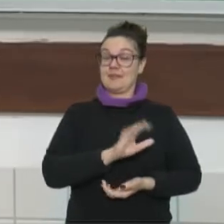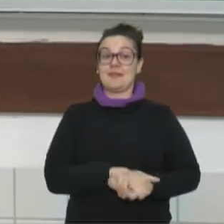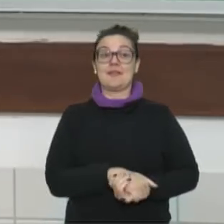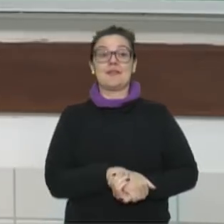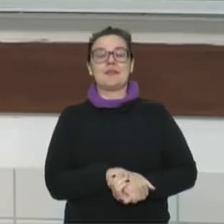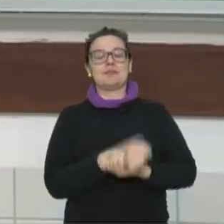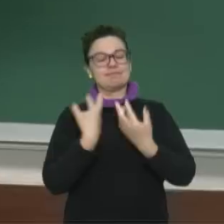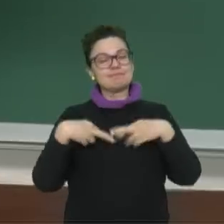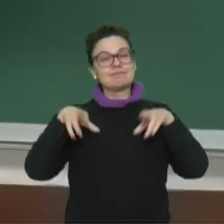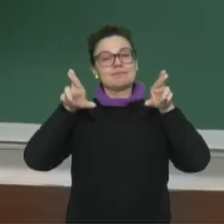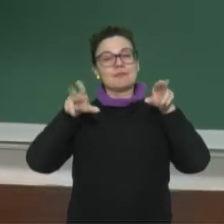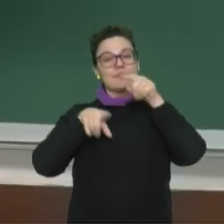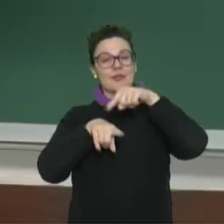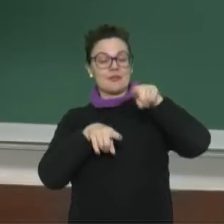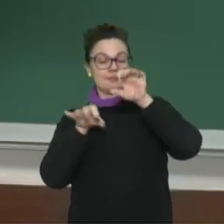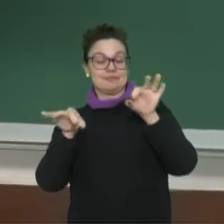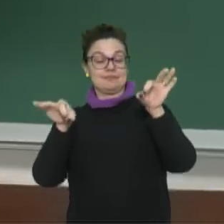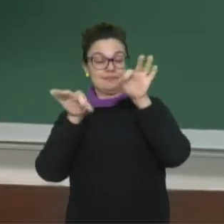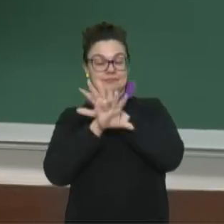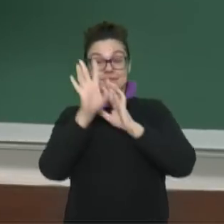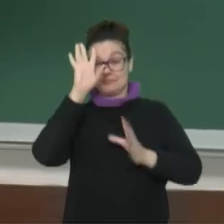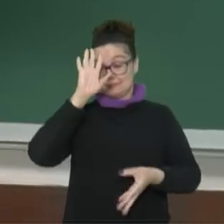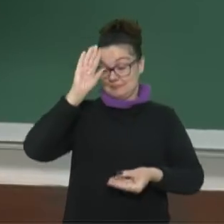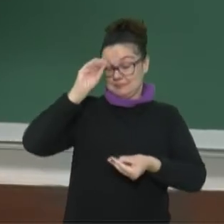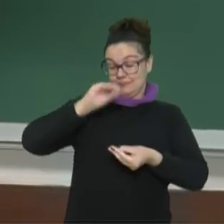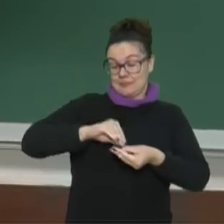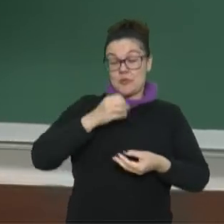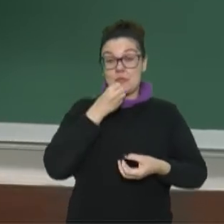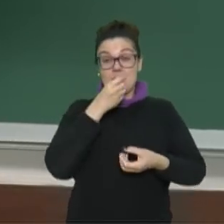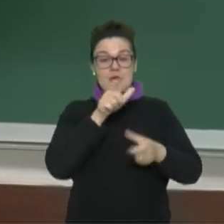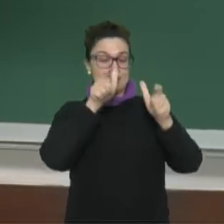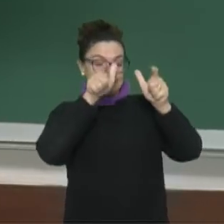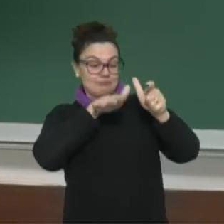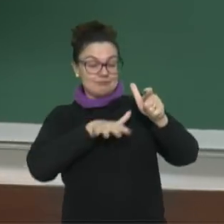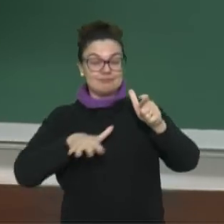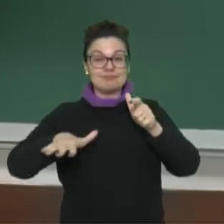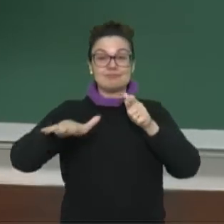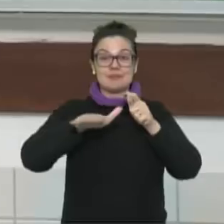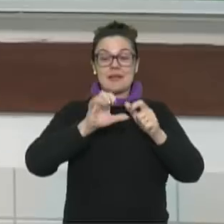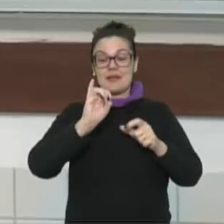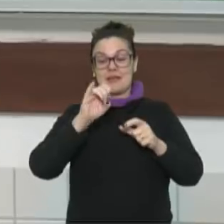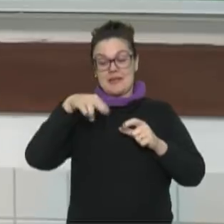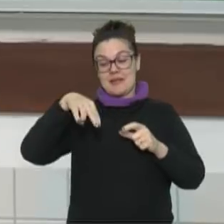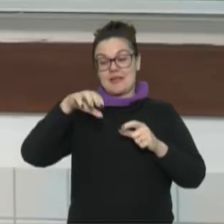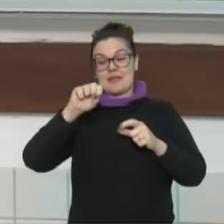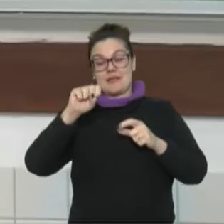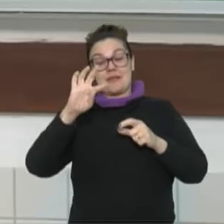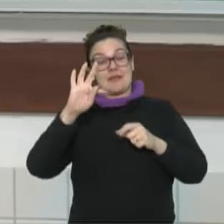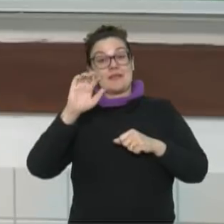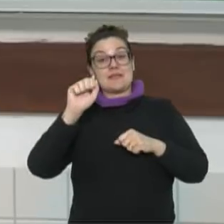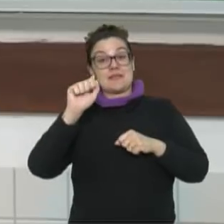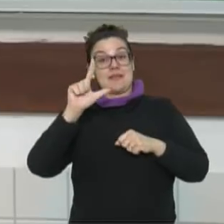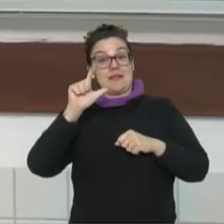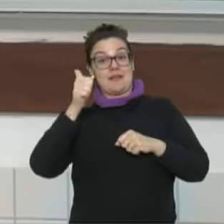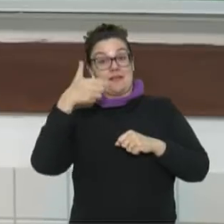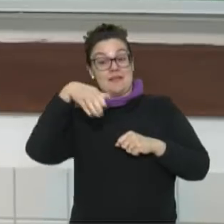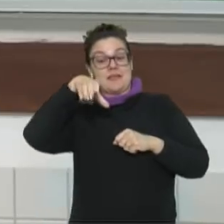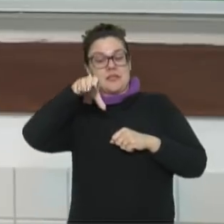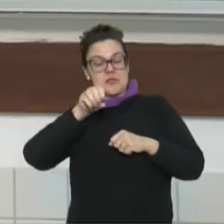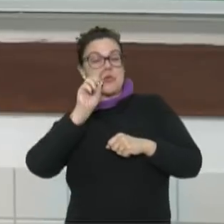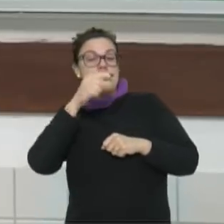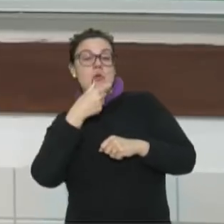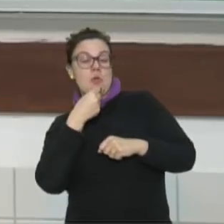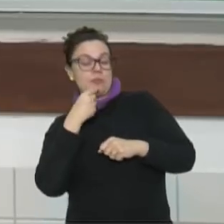E espero que vocês tenham conseguido entender bem, né, o que é uma arte instalação, o que o Cildo Meireles propõe com a obra